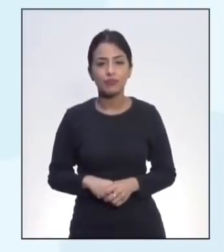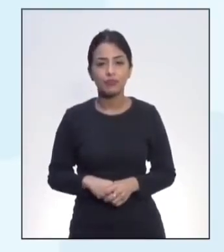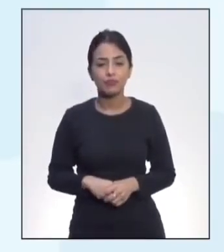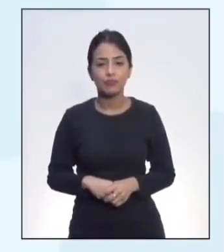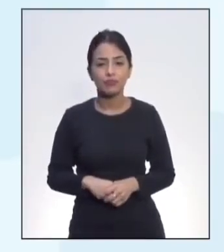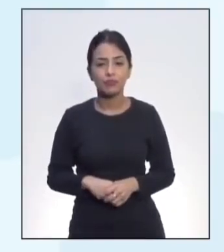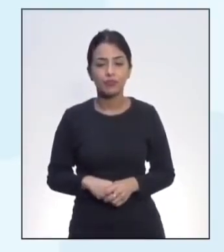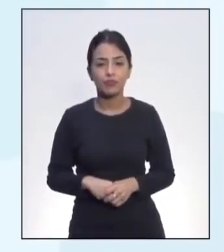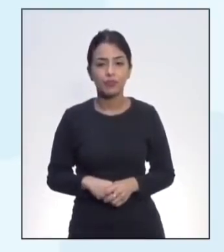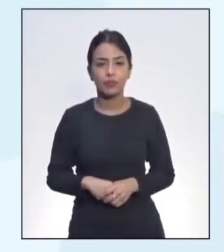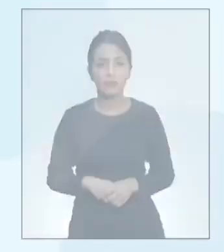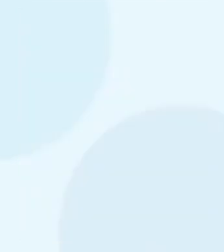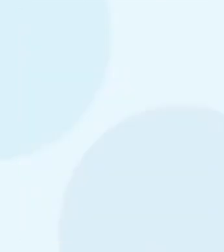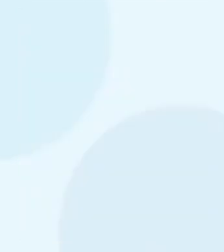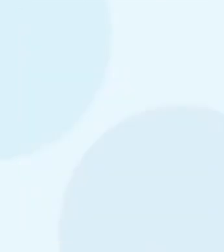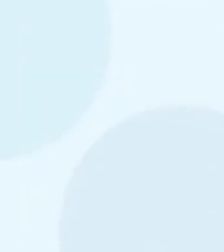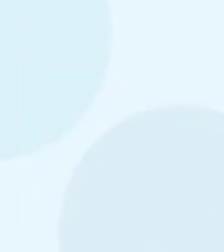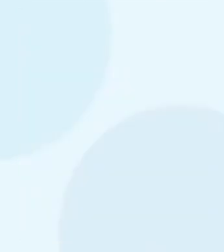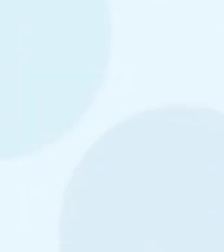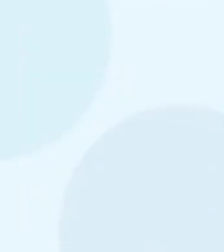e a gente já retorna.